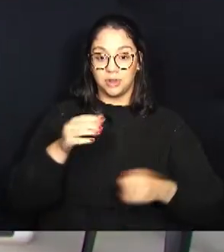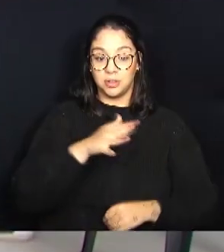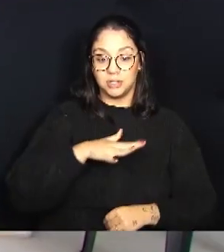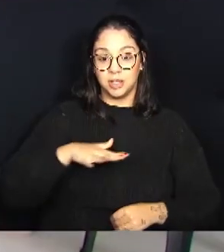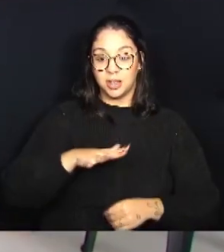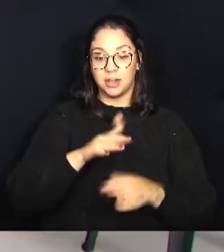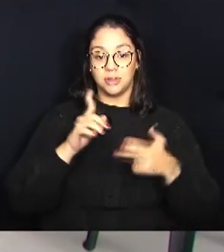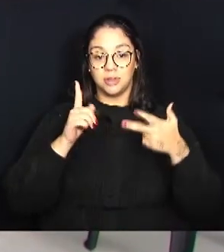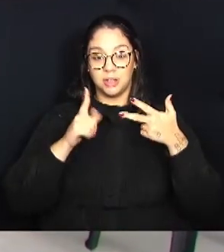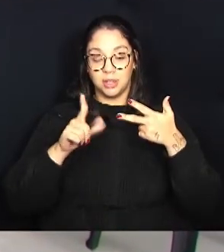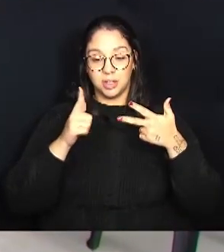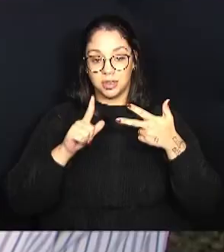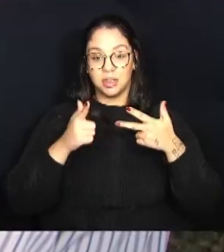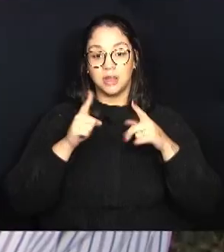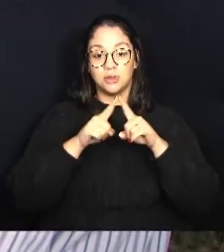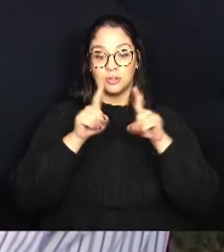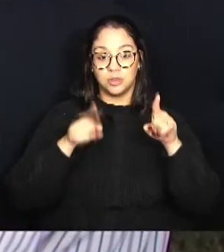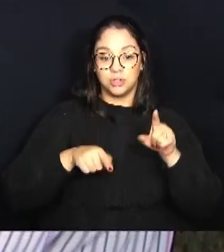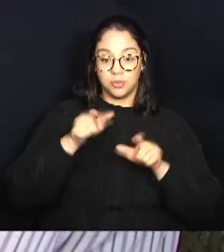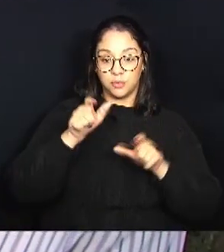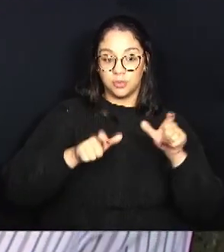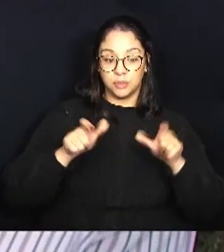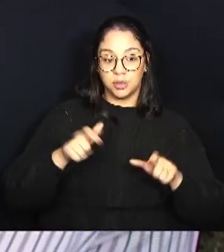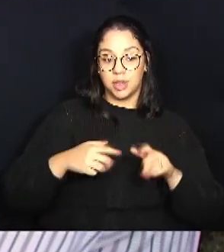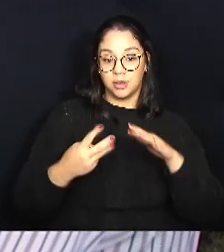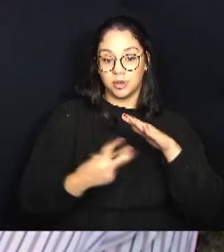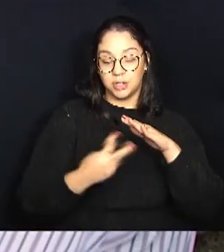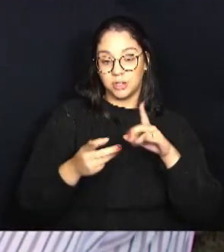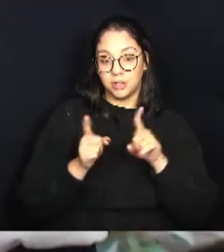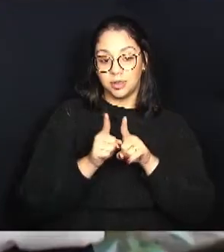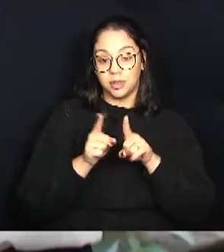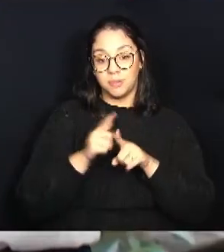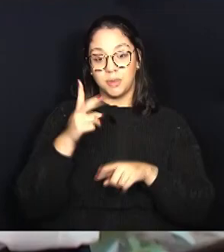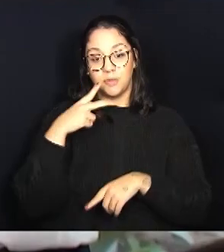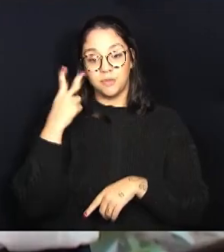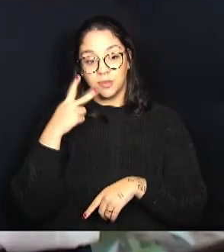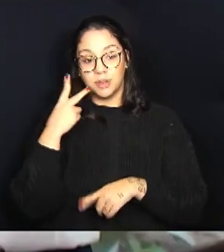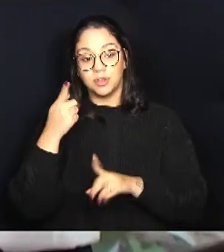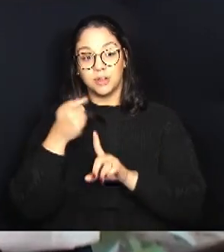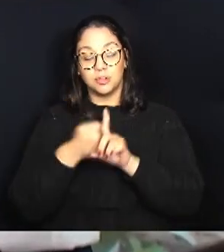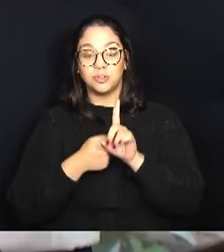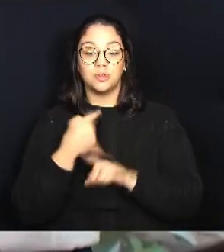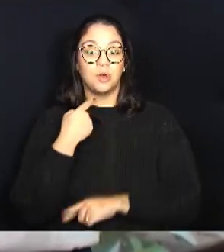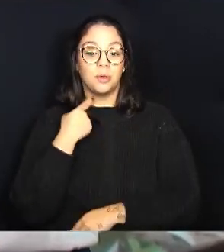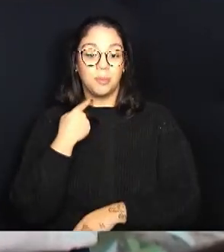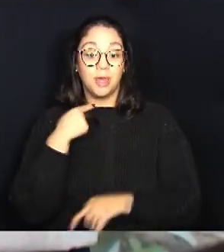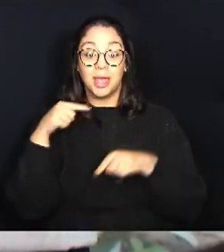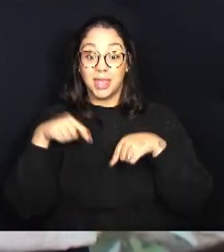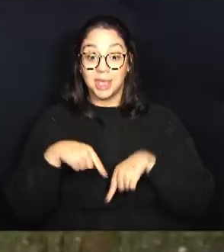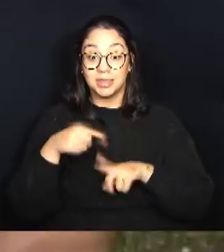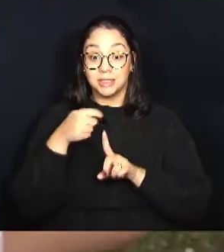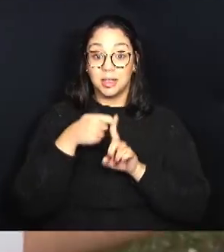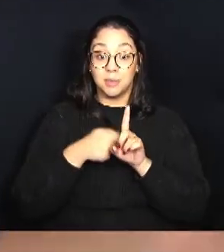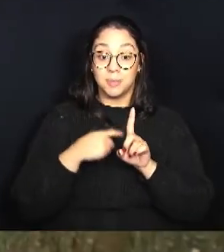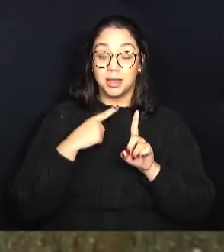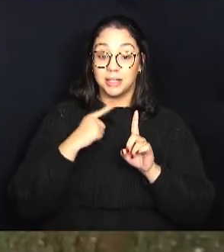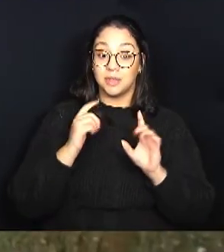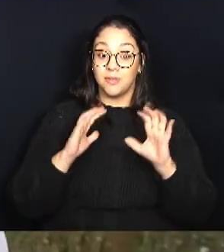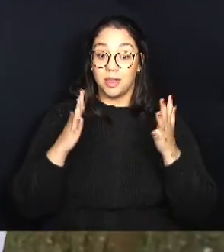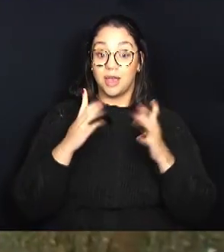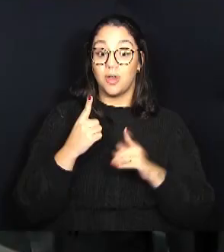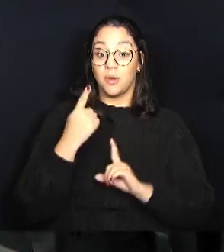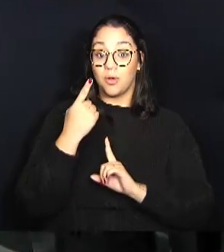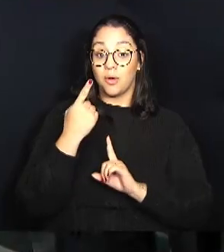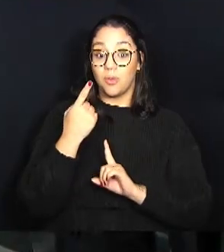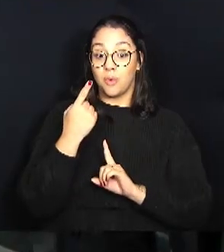de funcionários terceirizados, além dos vereadores do mês de maio. Neste mês, comemoraram mais um ano de